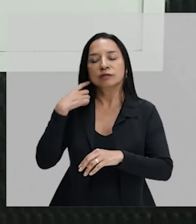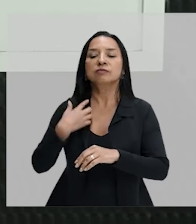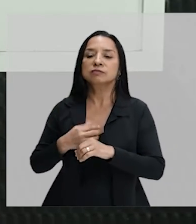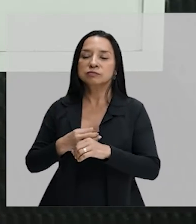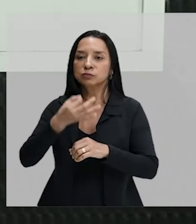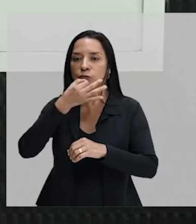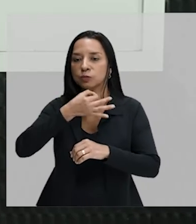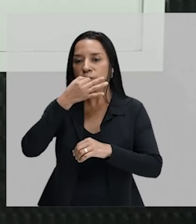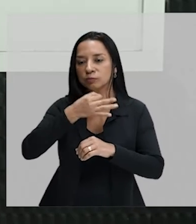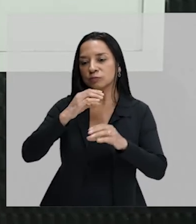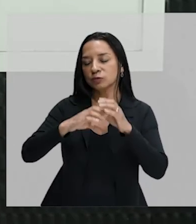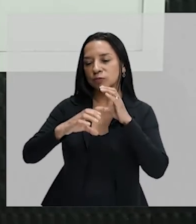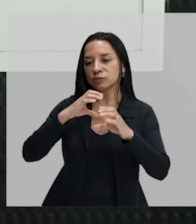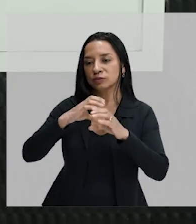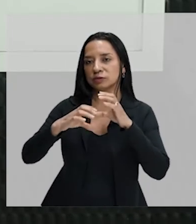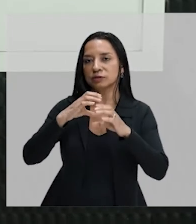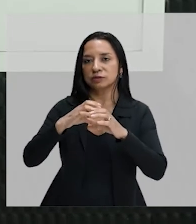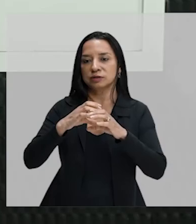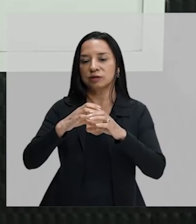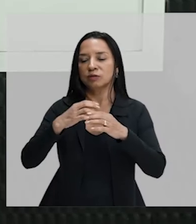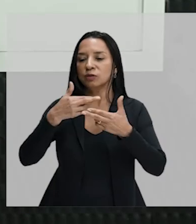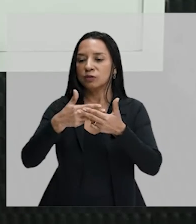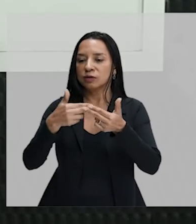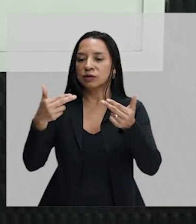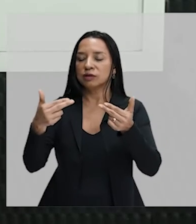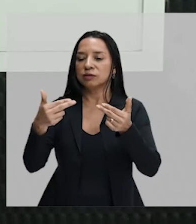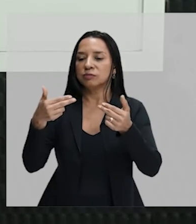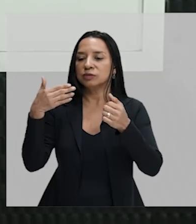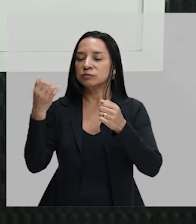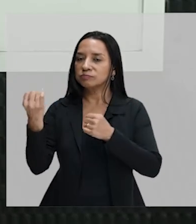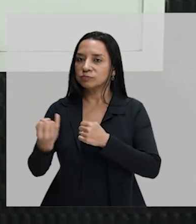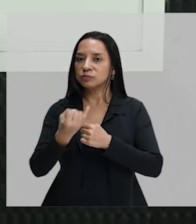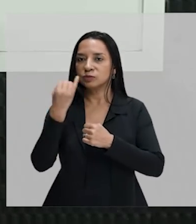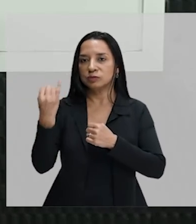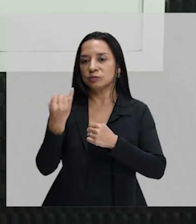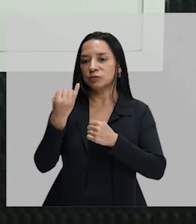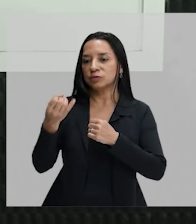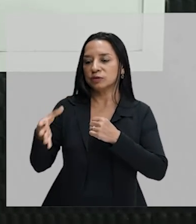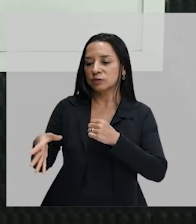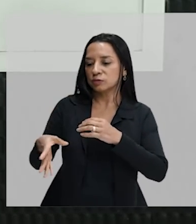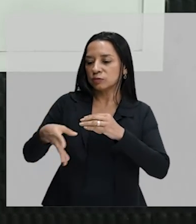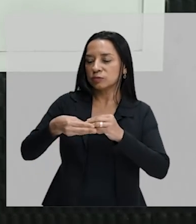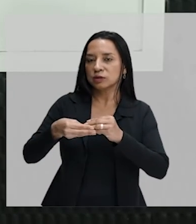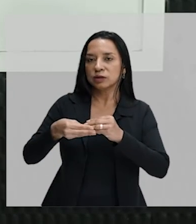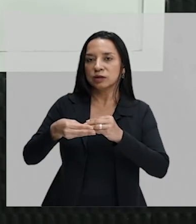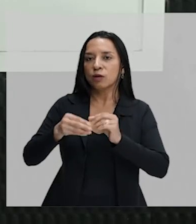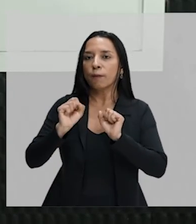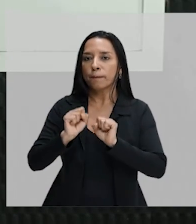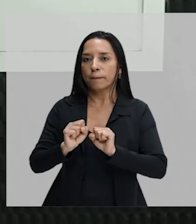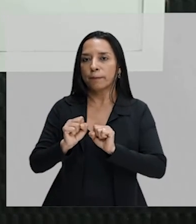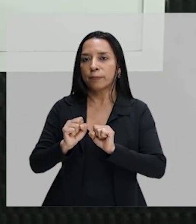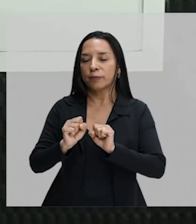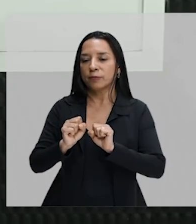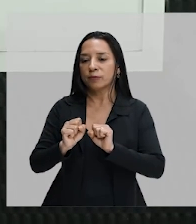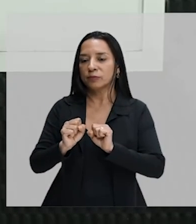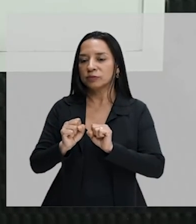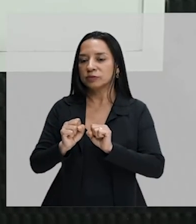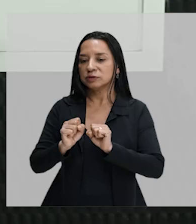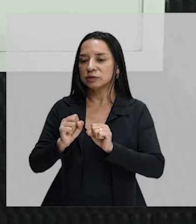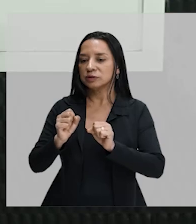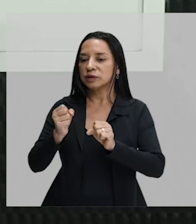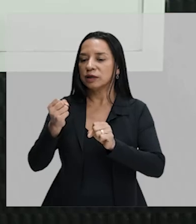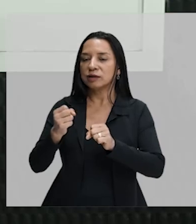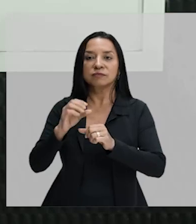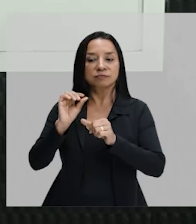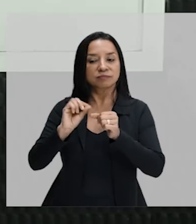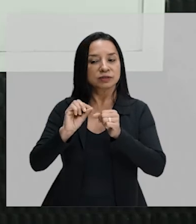elementos, claro, que são fundamentais, que trazem, agregam, né? E podem construir muitos outros elementos dentro